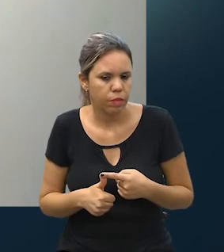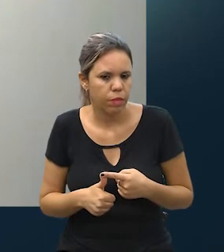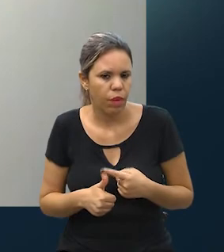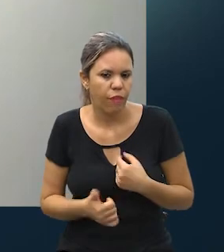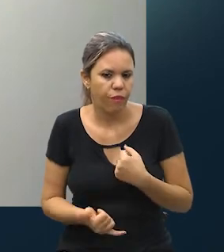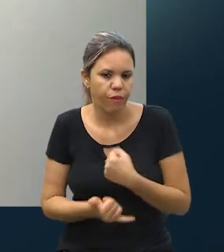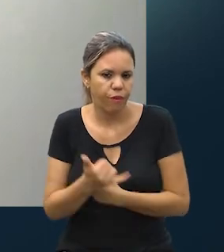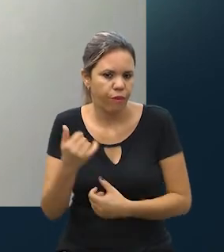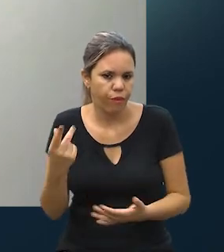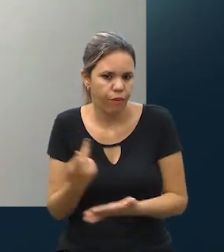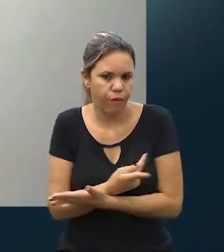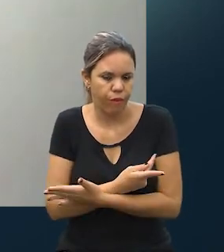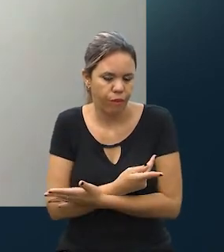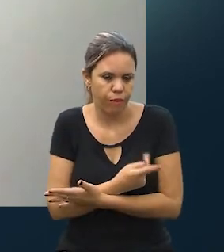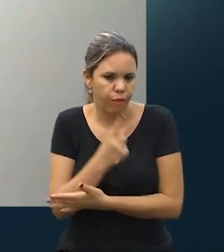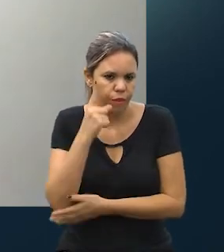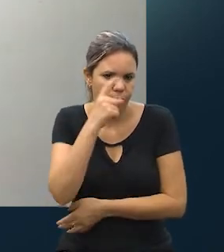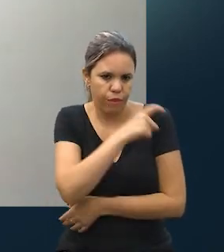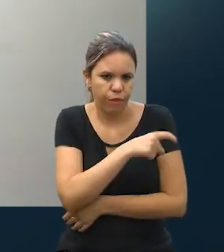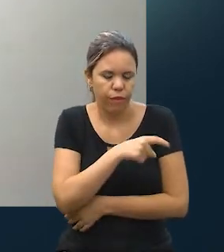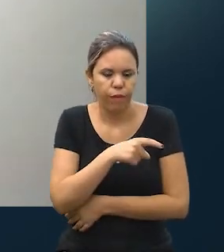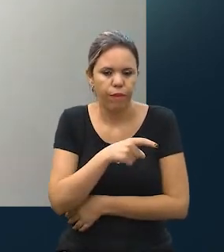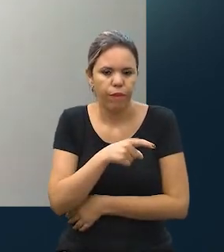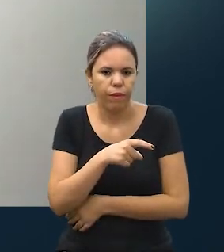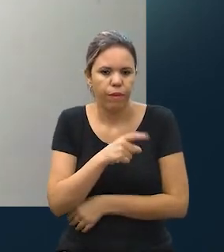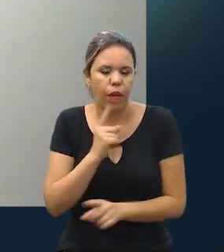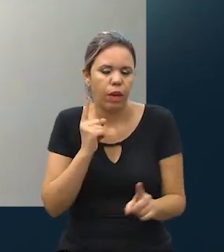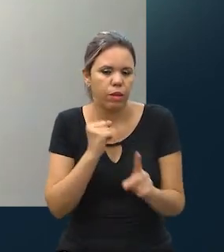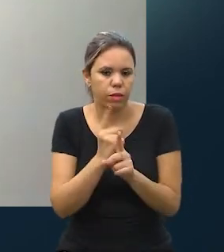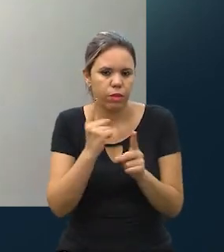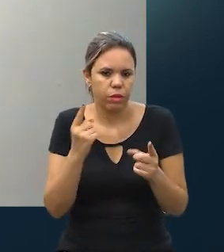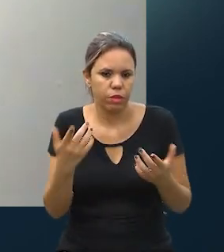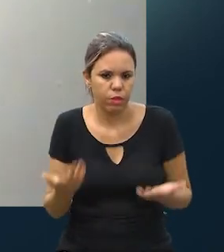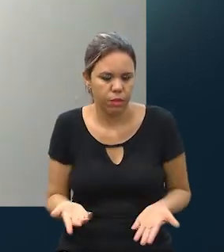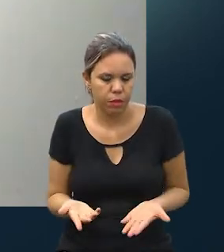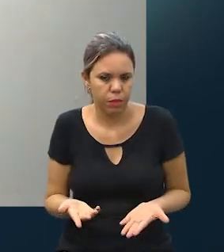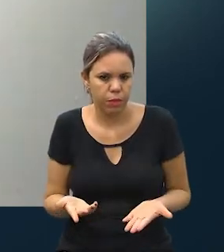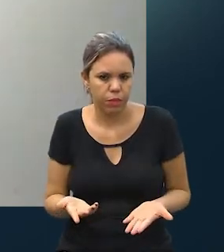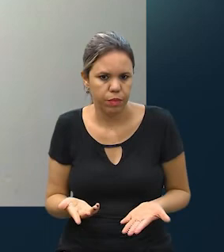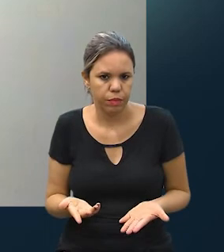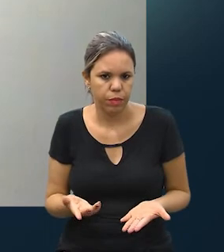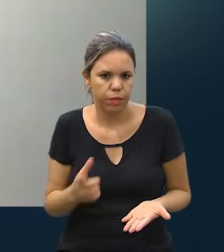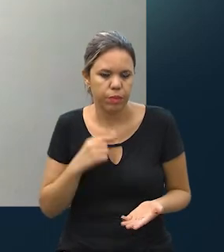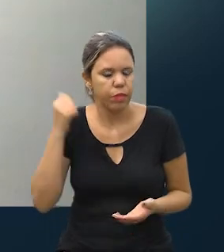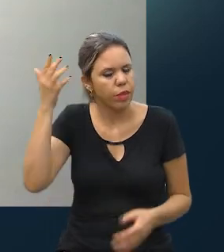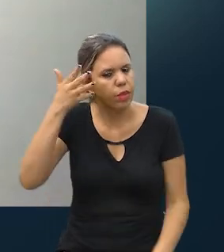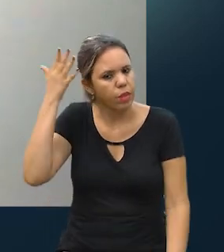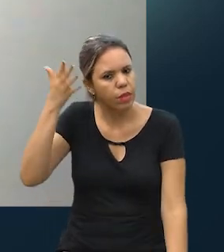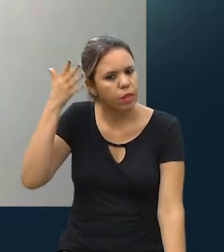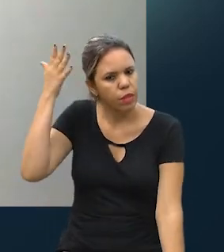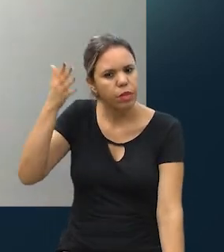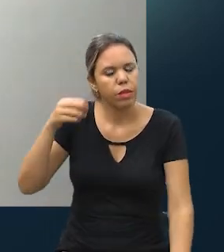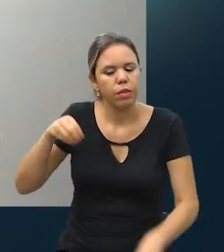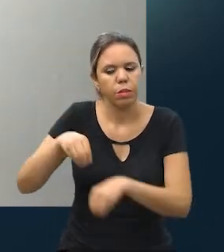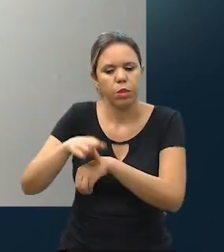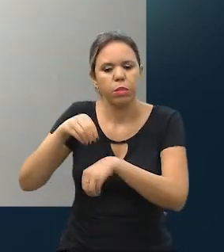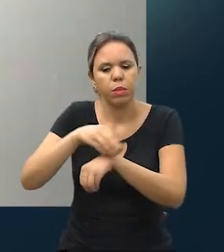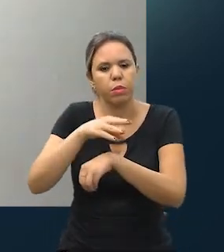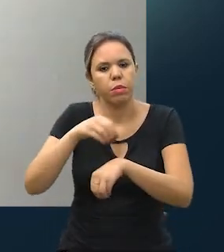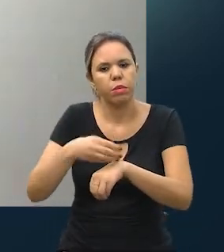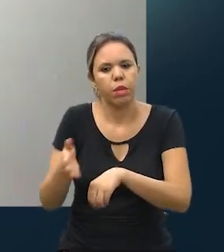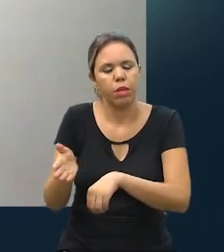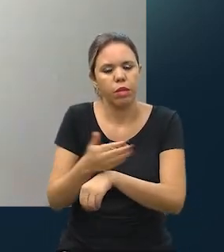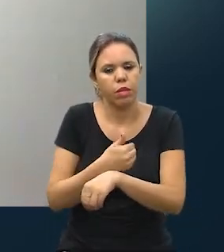falha, né, a dificuldade que a gente encontrou, nós demos muitas palestras, eu e a Cláudia, assim, antes da